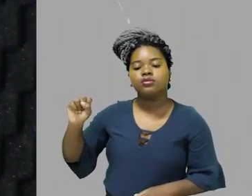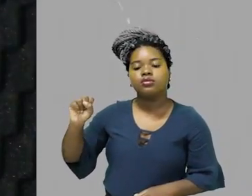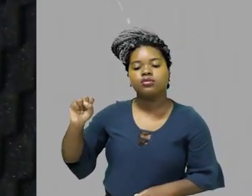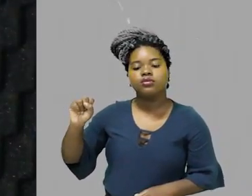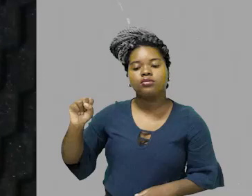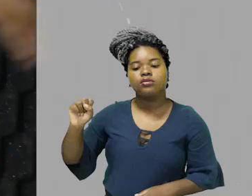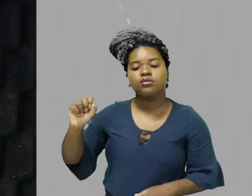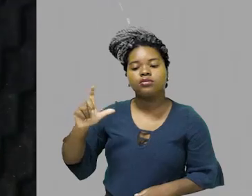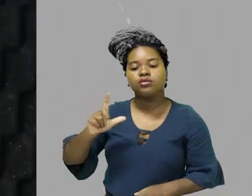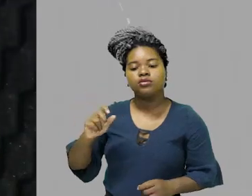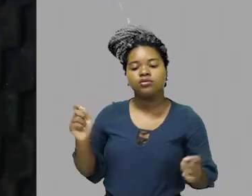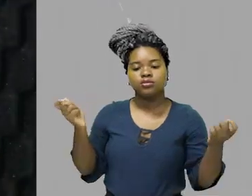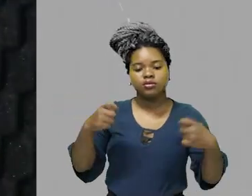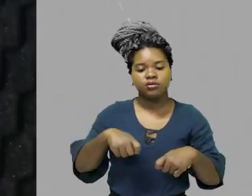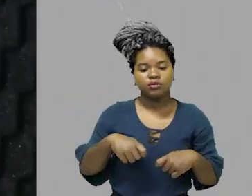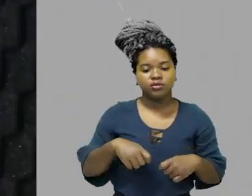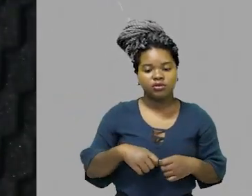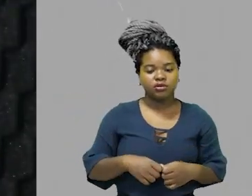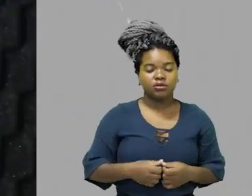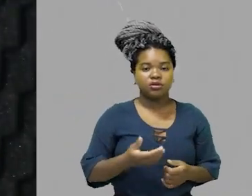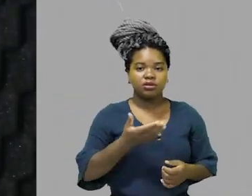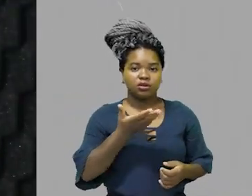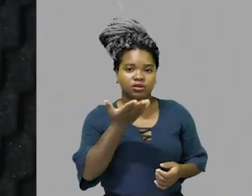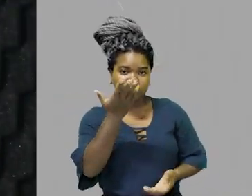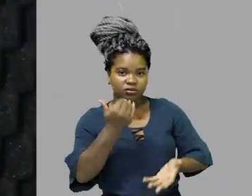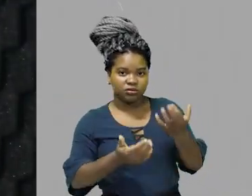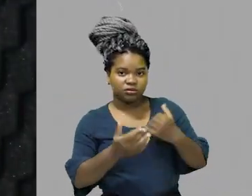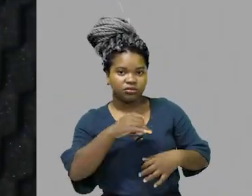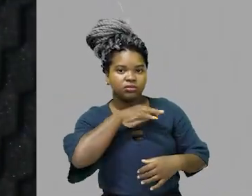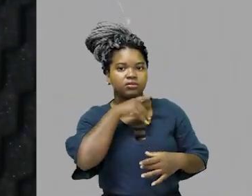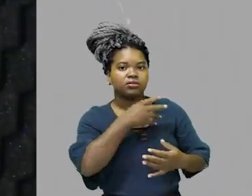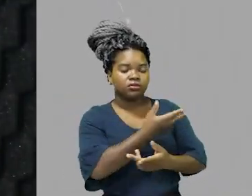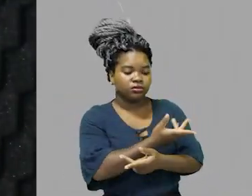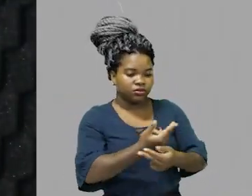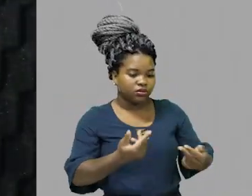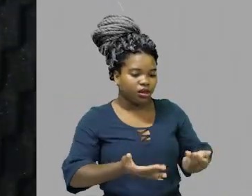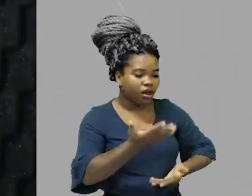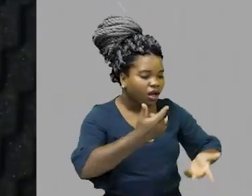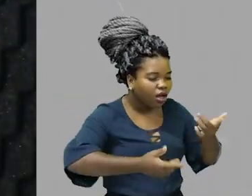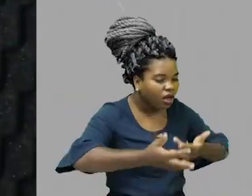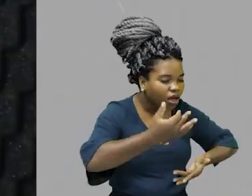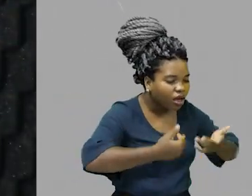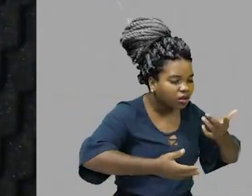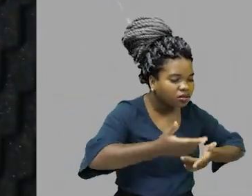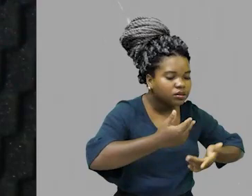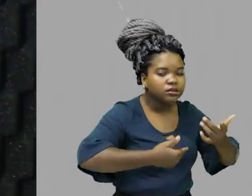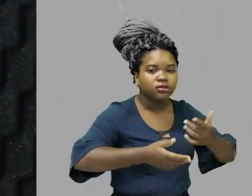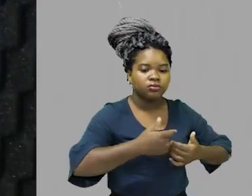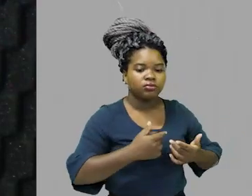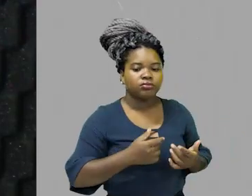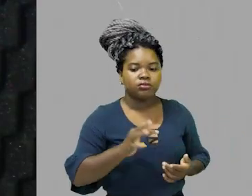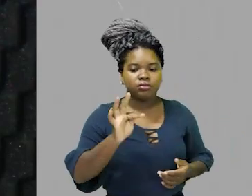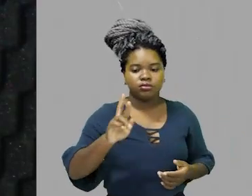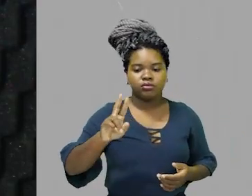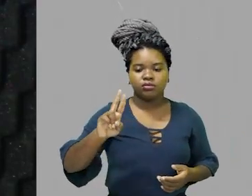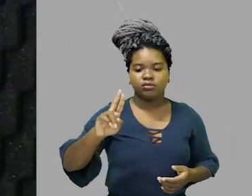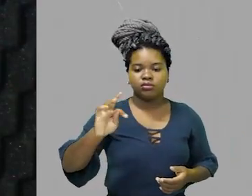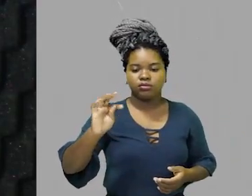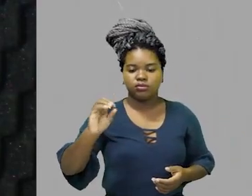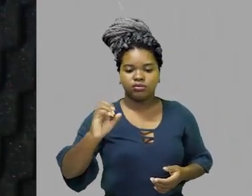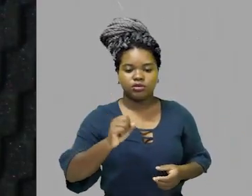da semente, porque cada vez que os animais vão se alimentar dos frutos, eles vão espalhar essas sementes para todos os lados.